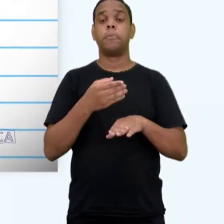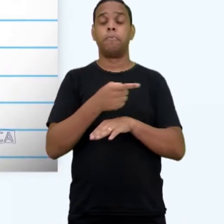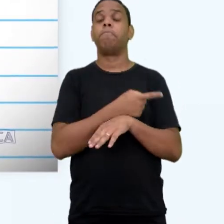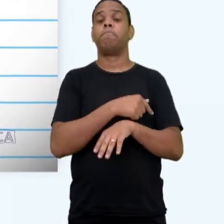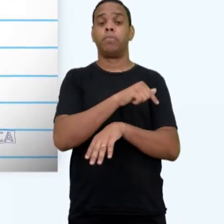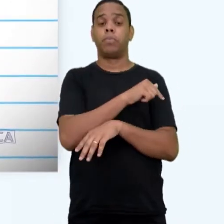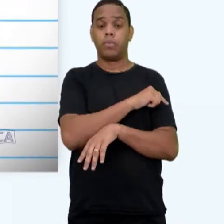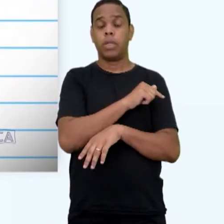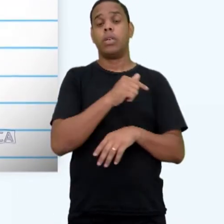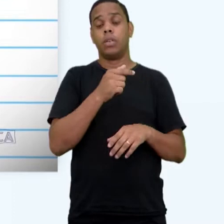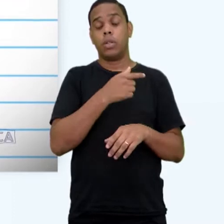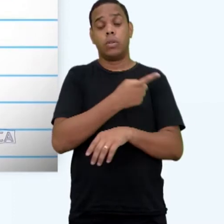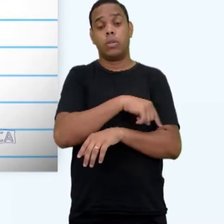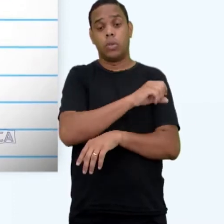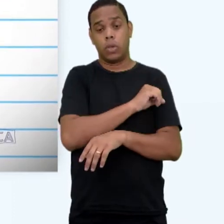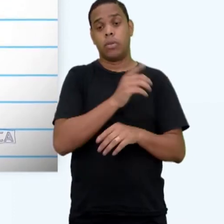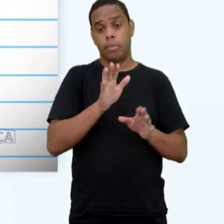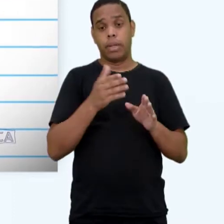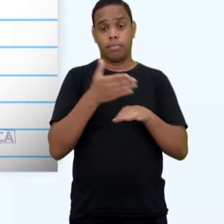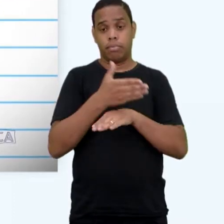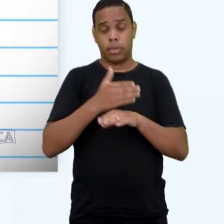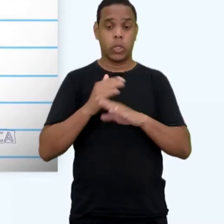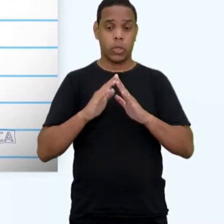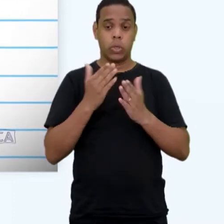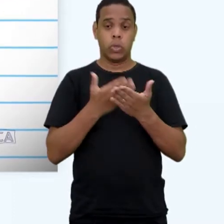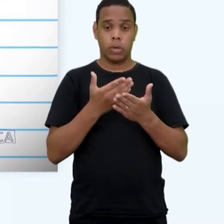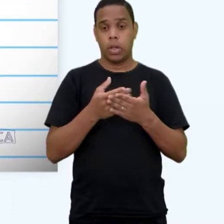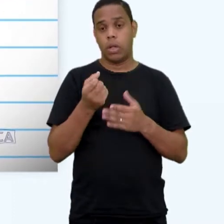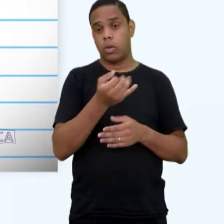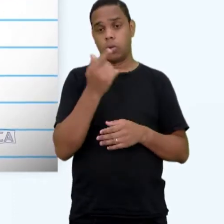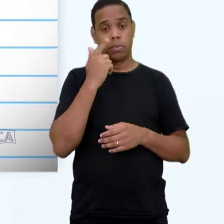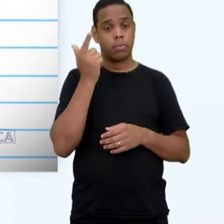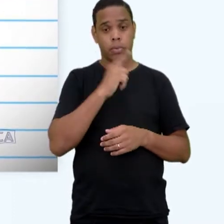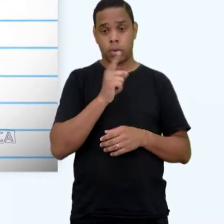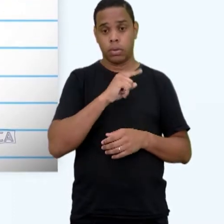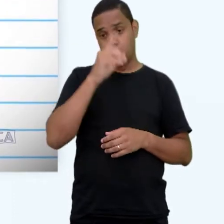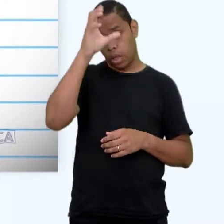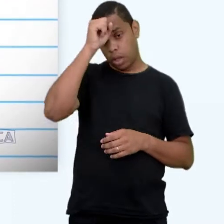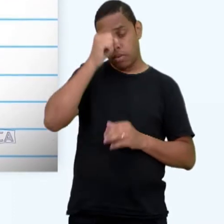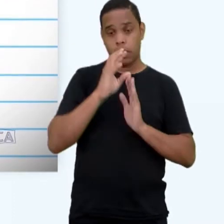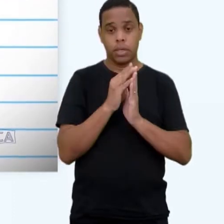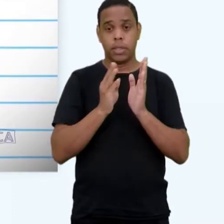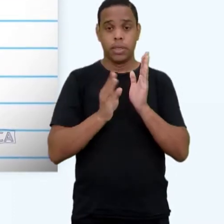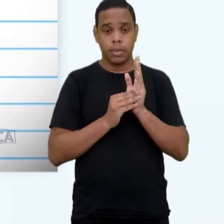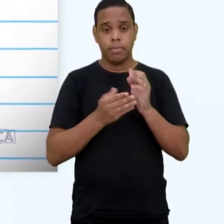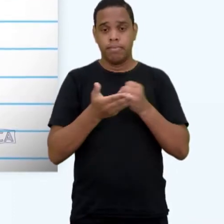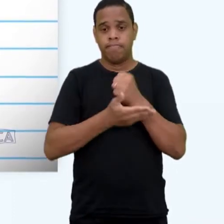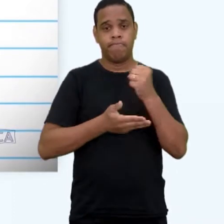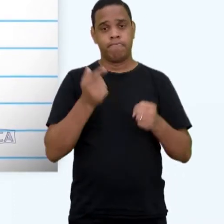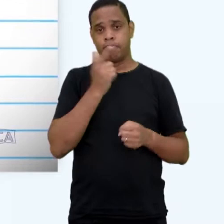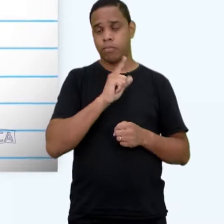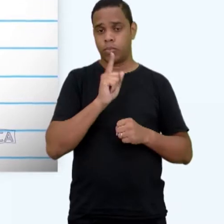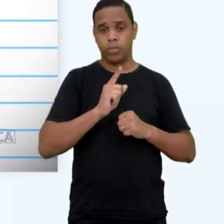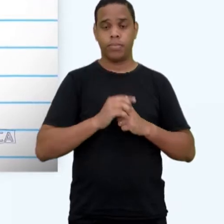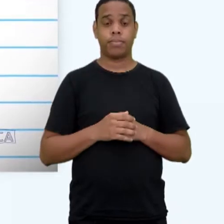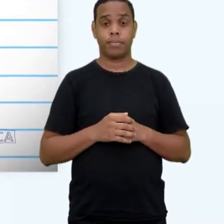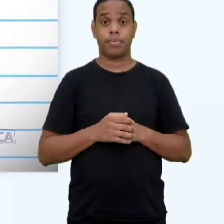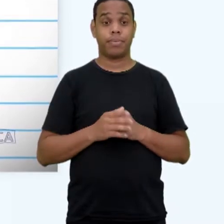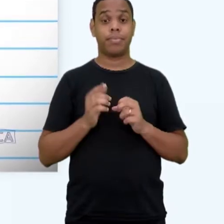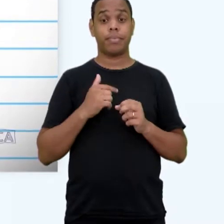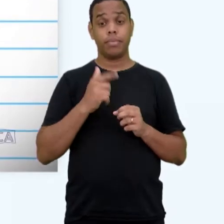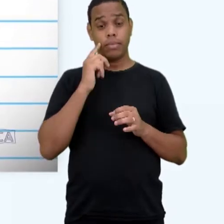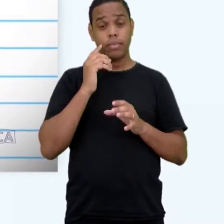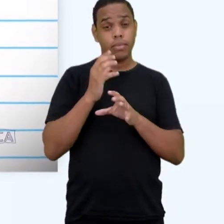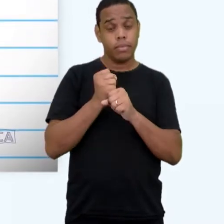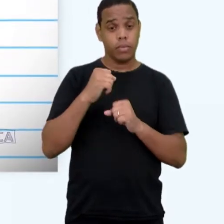frequentam a escola. E entre as que frequentam, muitas não conseguem aprender os conteúdos mais básicos. Estima-se que no